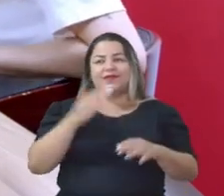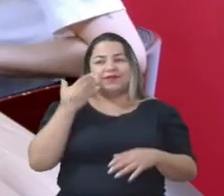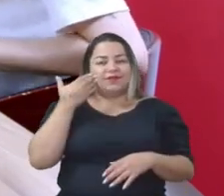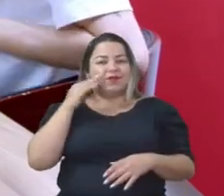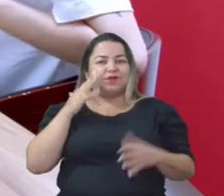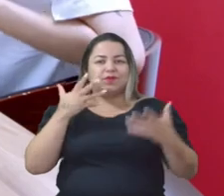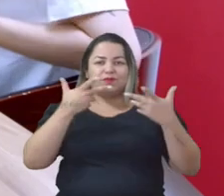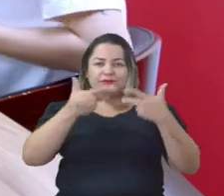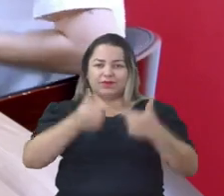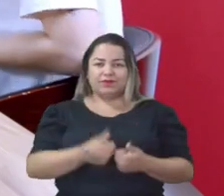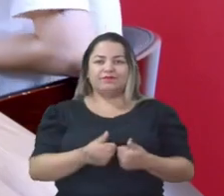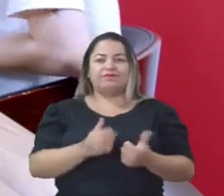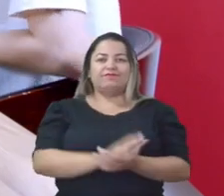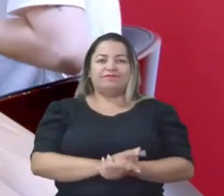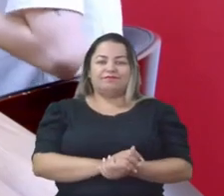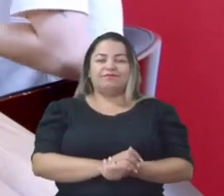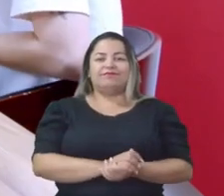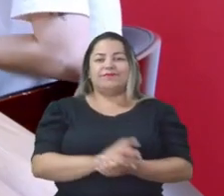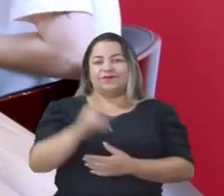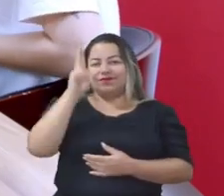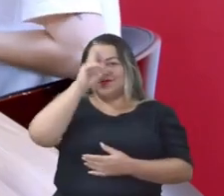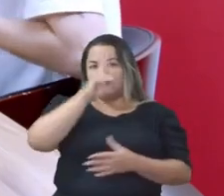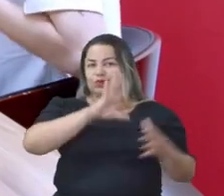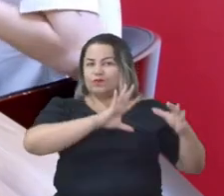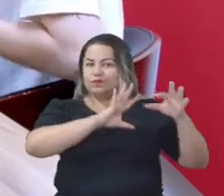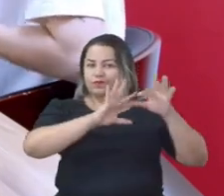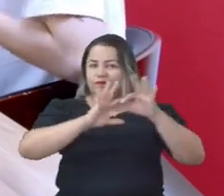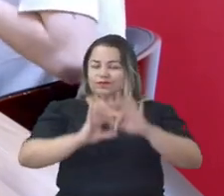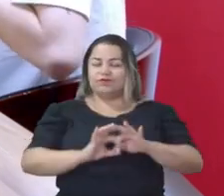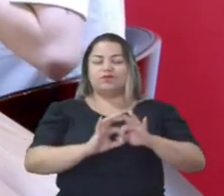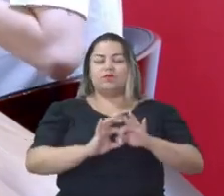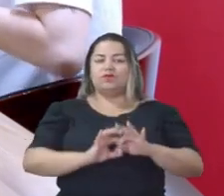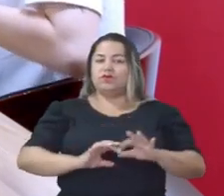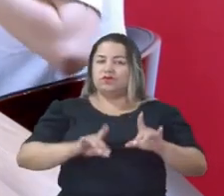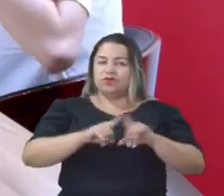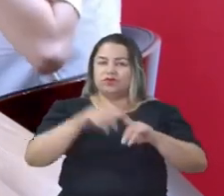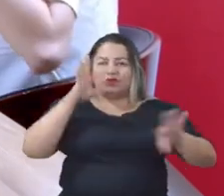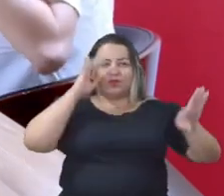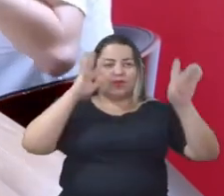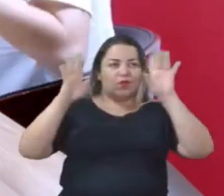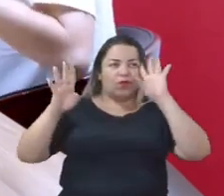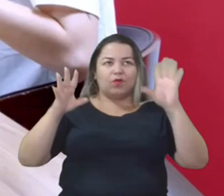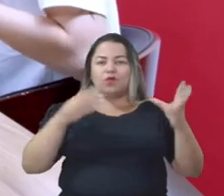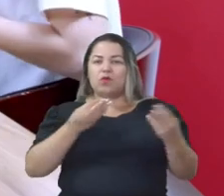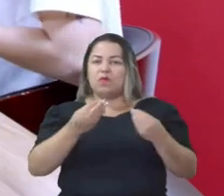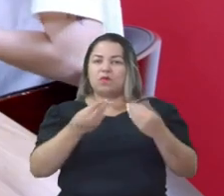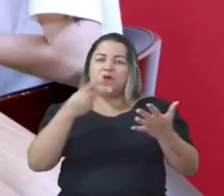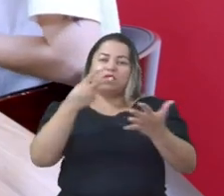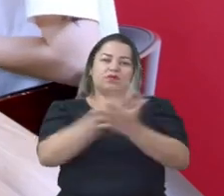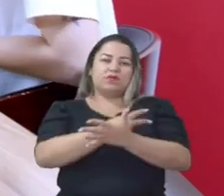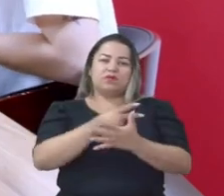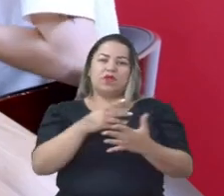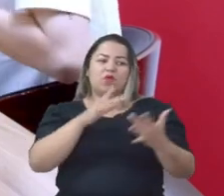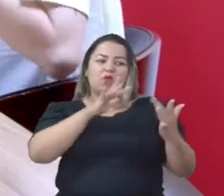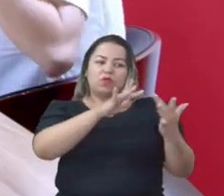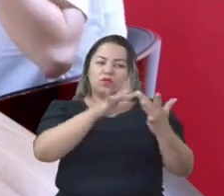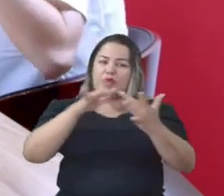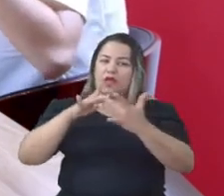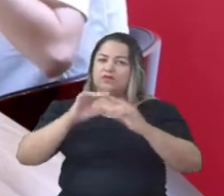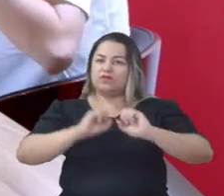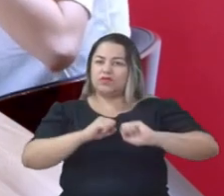que bonita essa tua história, esse contexto, inclusive dos sonhos, de como surge. Isso é um contato muito grande